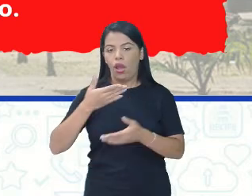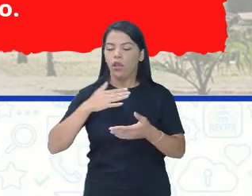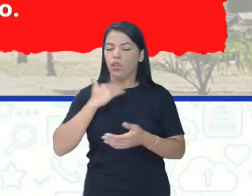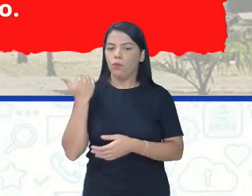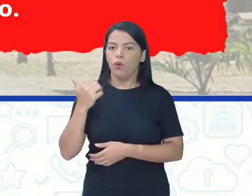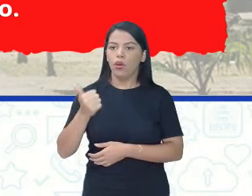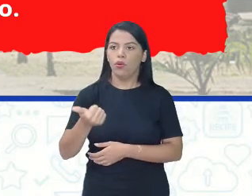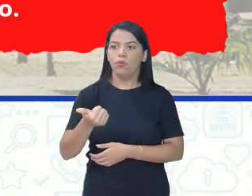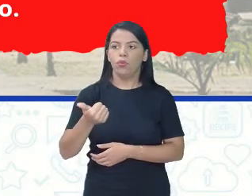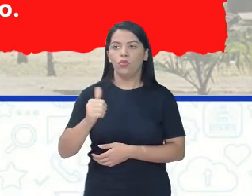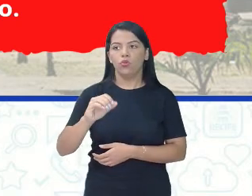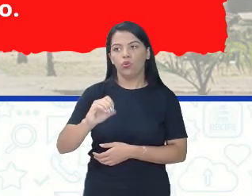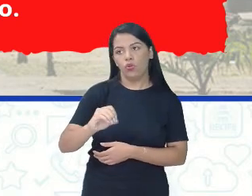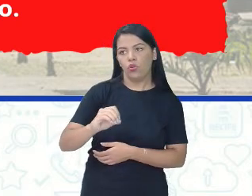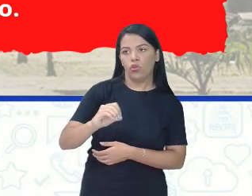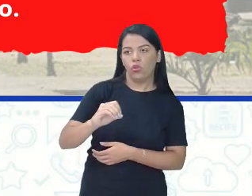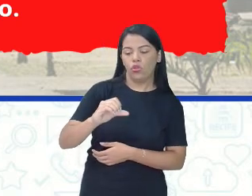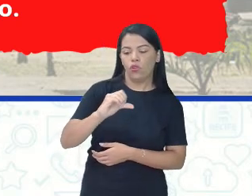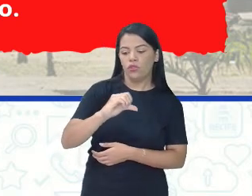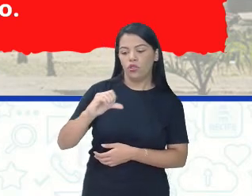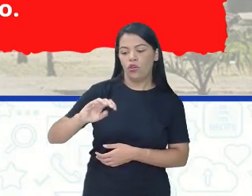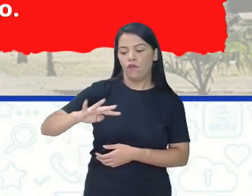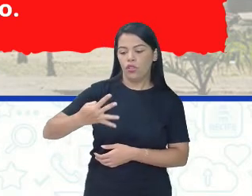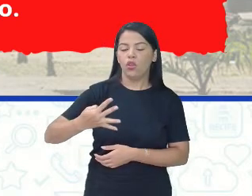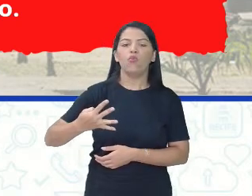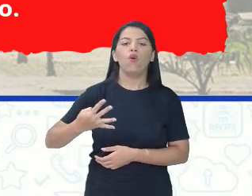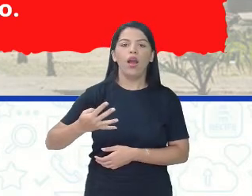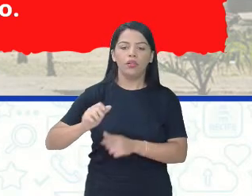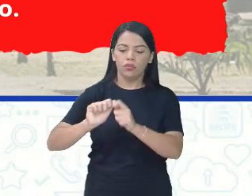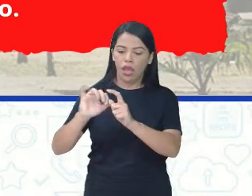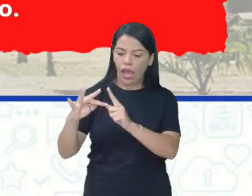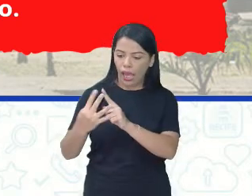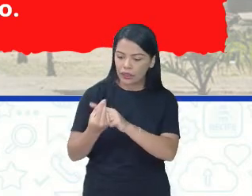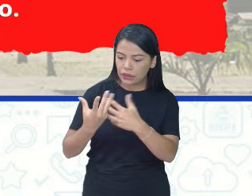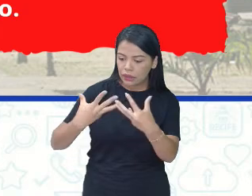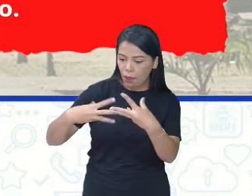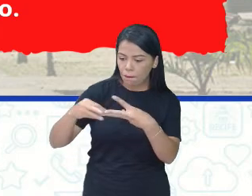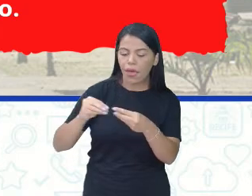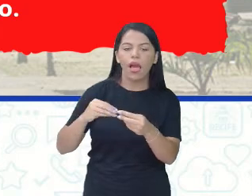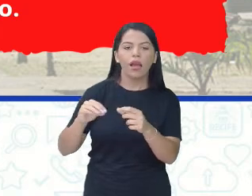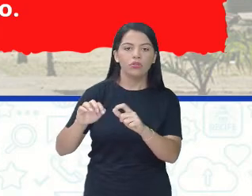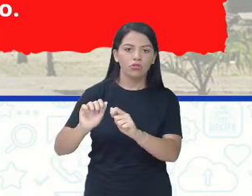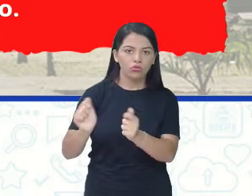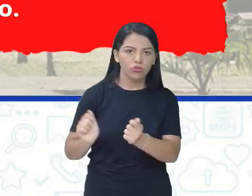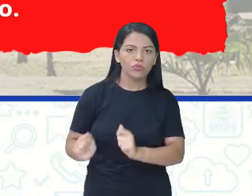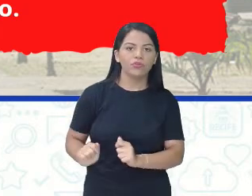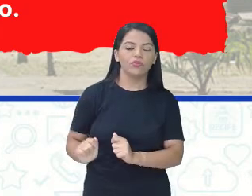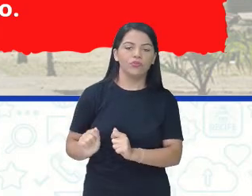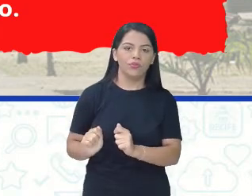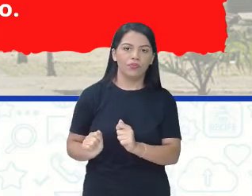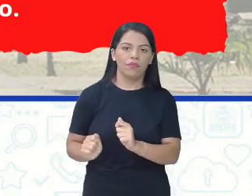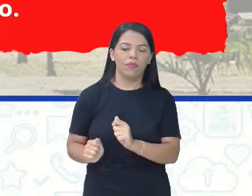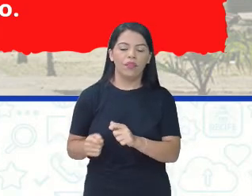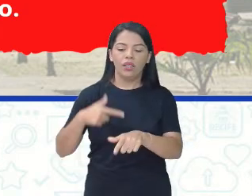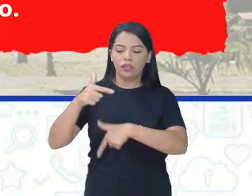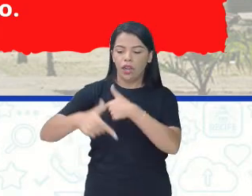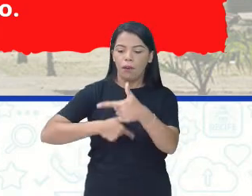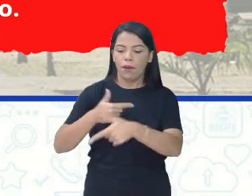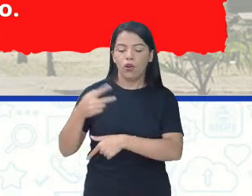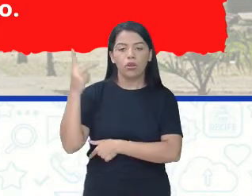1994. Foi um artista plástico nascido em São Paulo e exerceu seu trabalho como